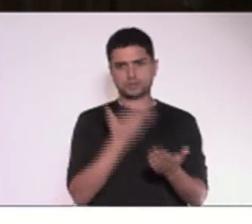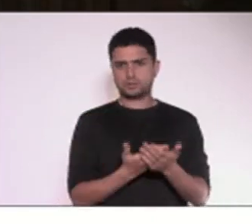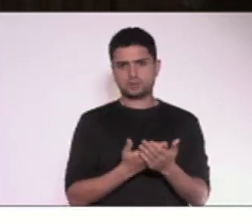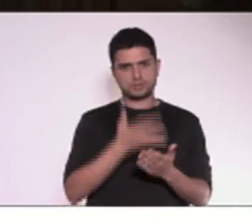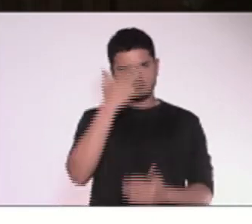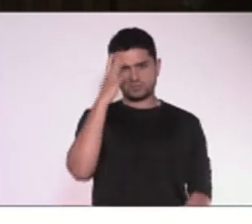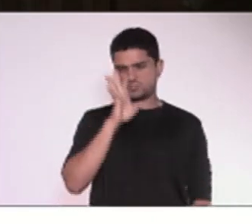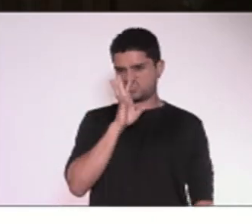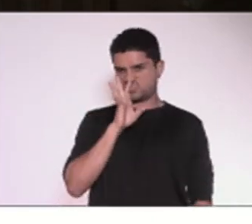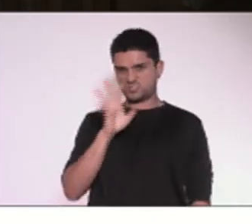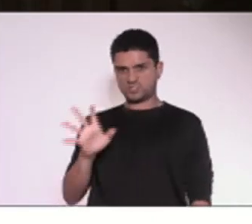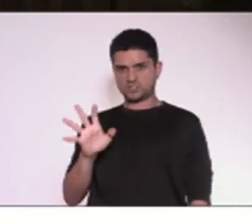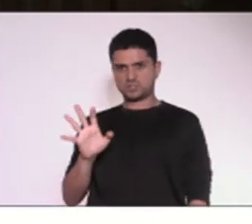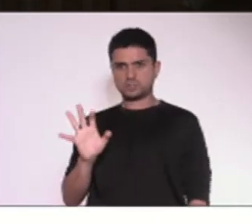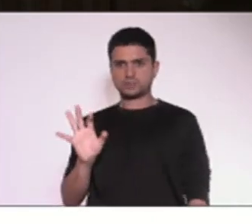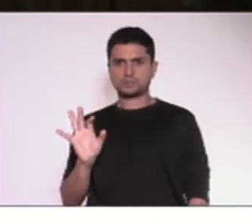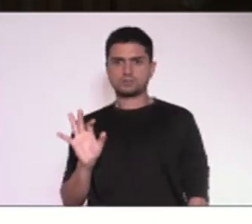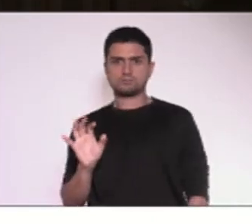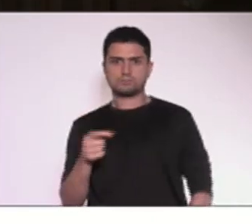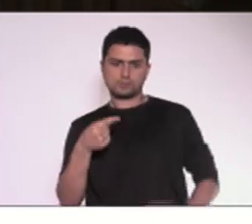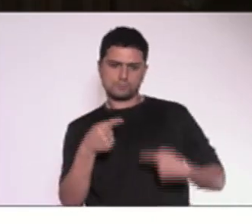a política de enfrentamento.